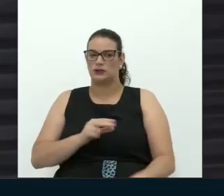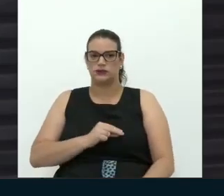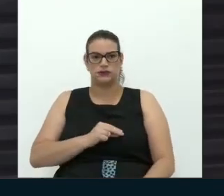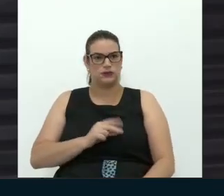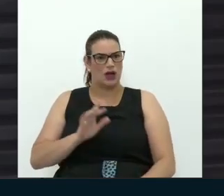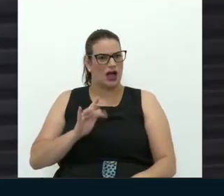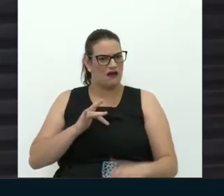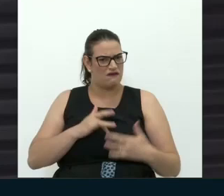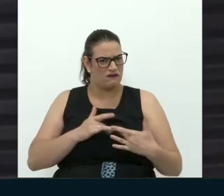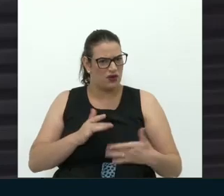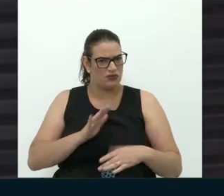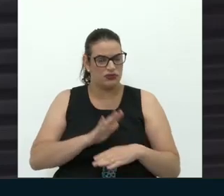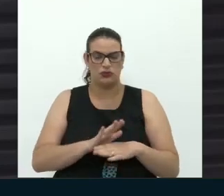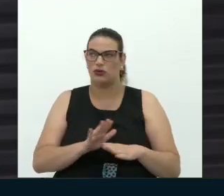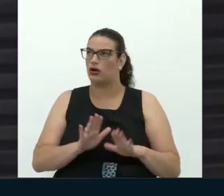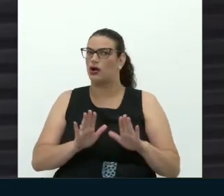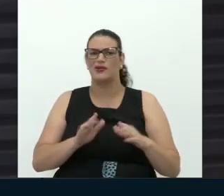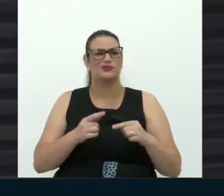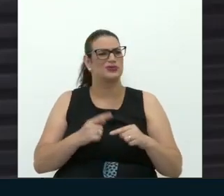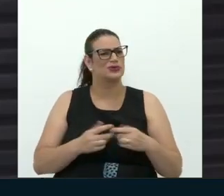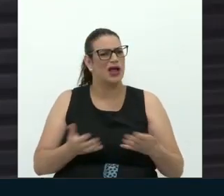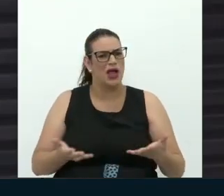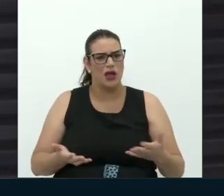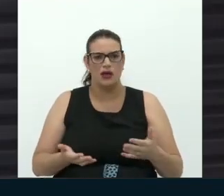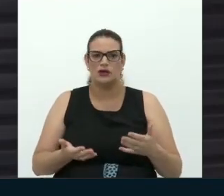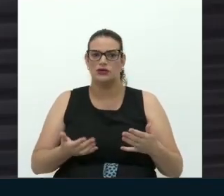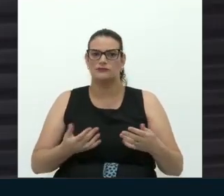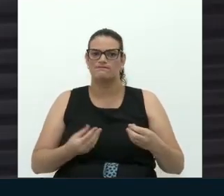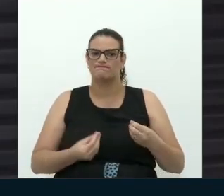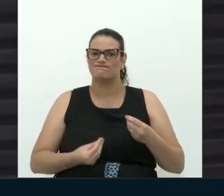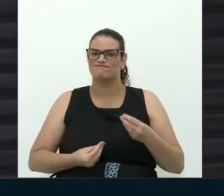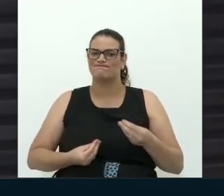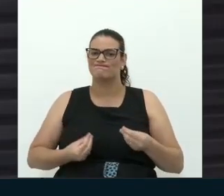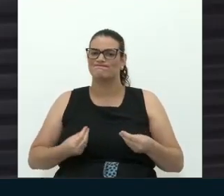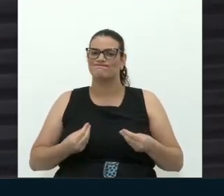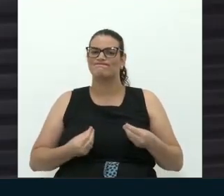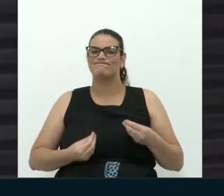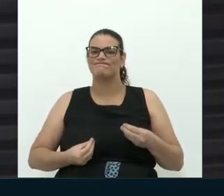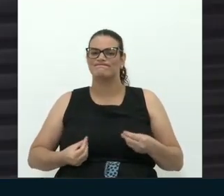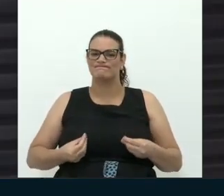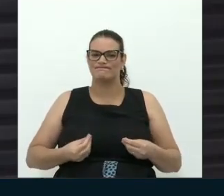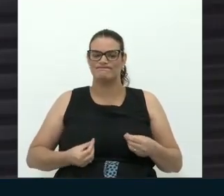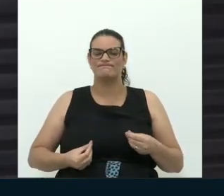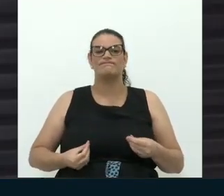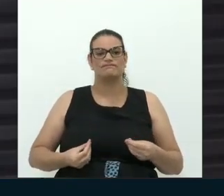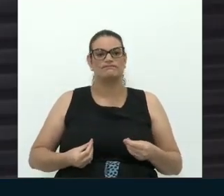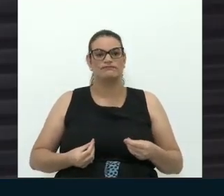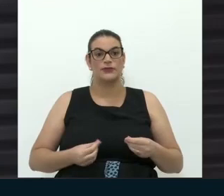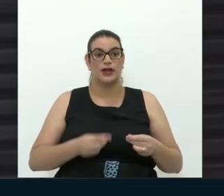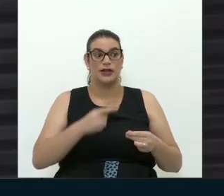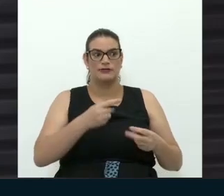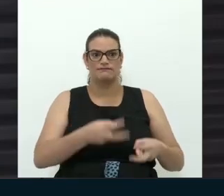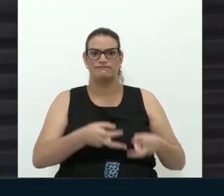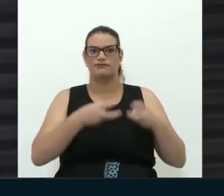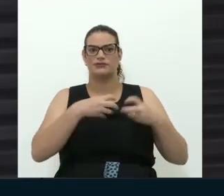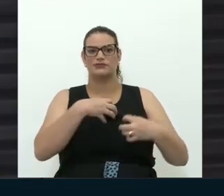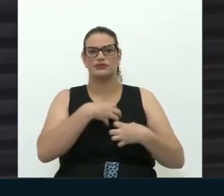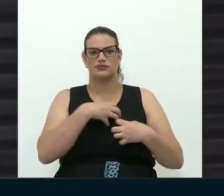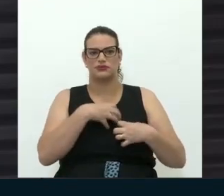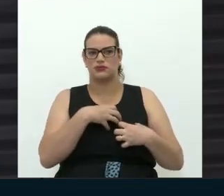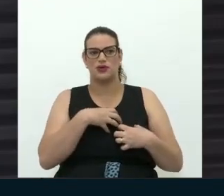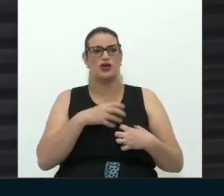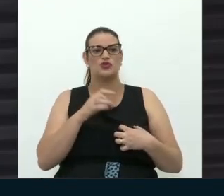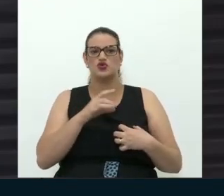é voluntário em alguma campanha meu Deus por qu sabe e esse tipo de de reação